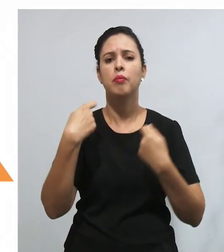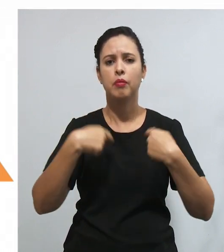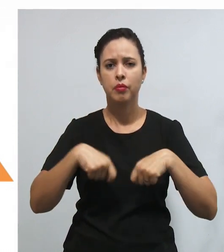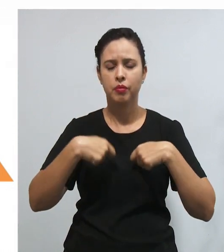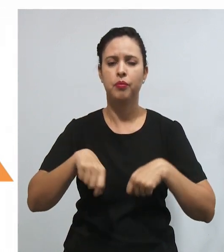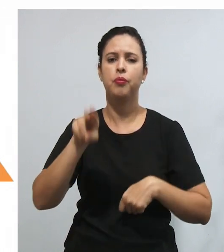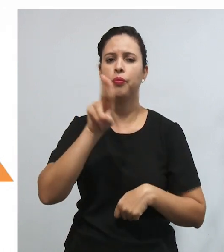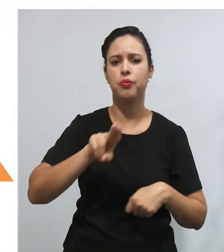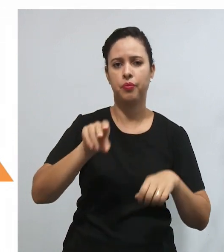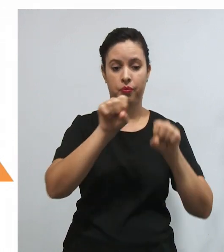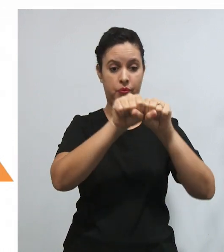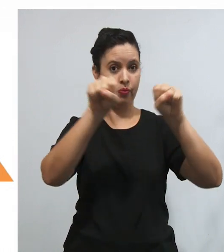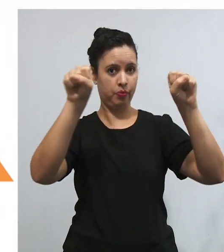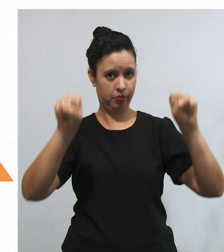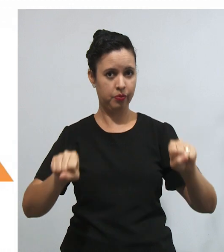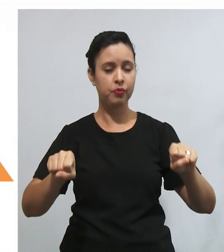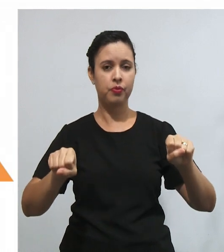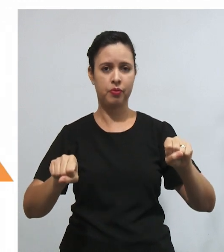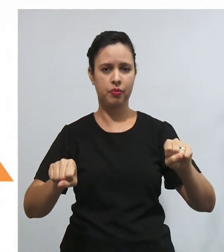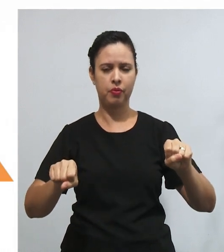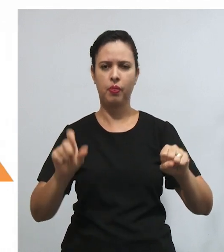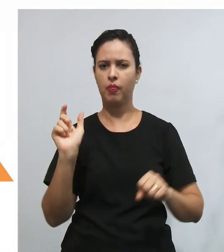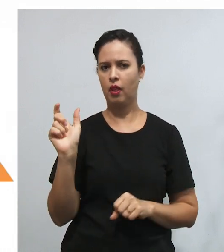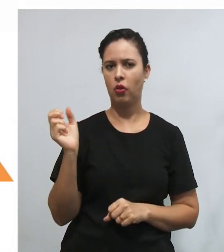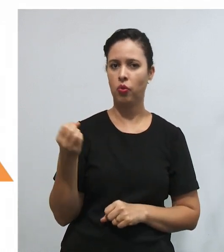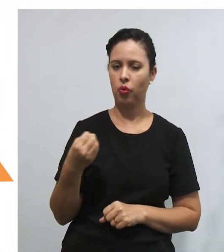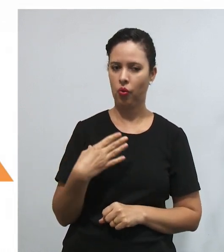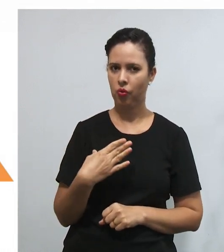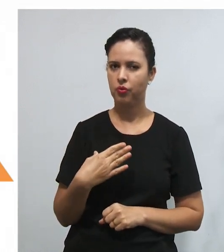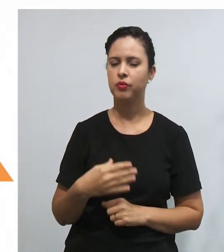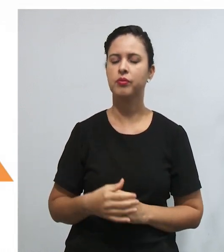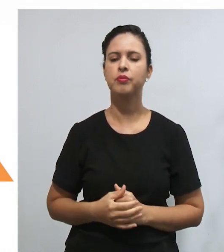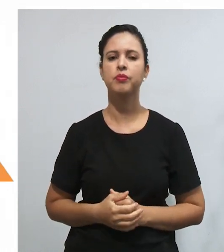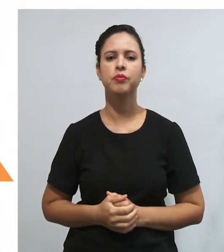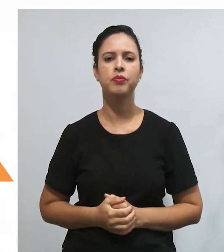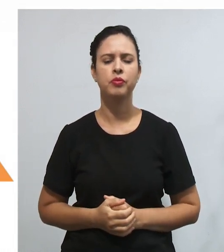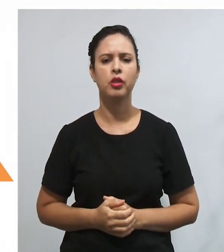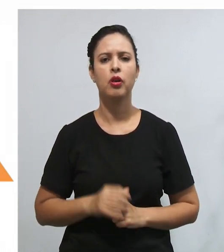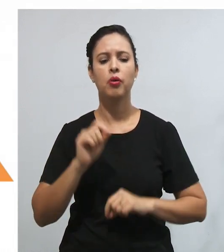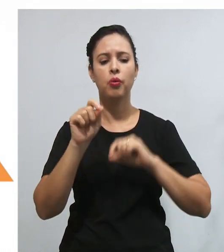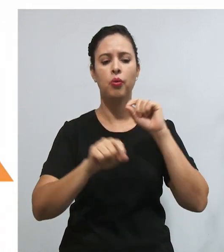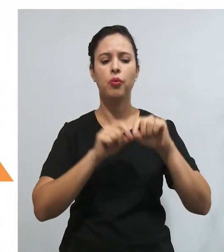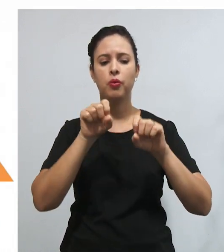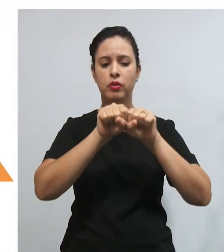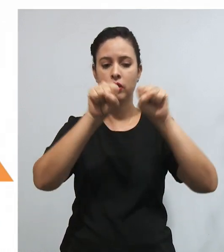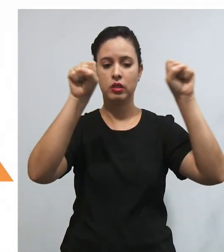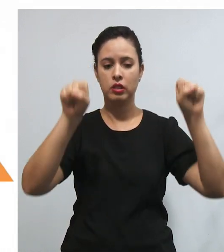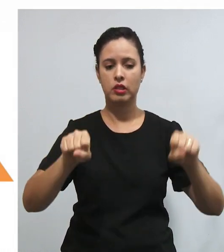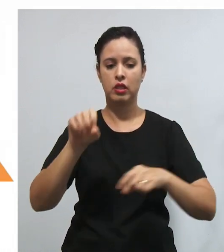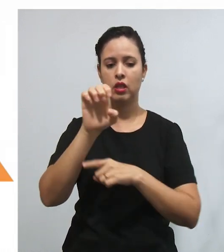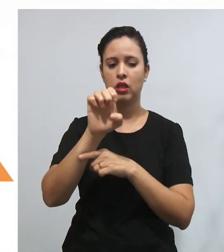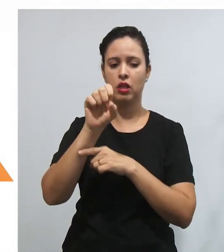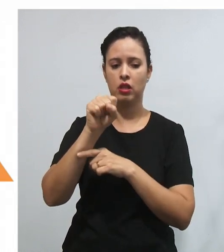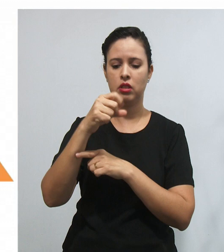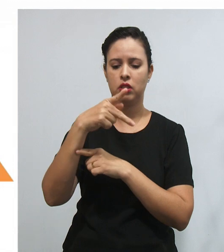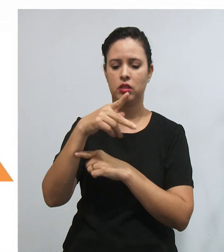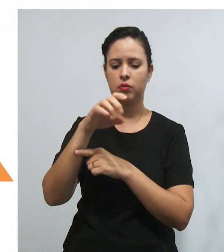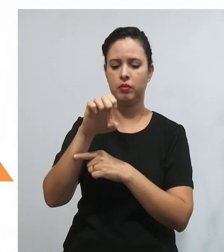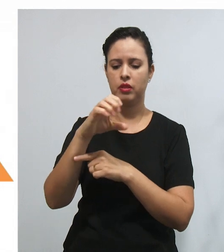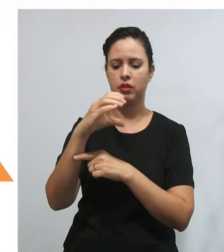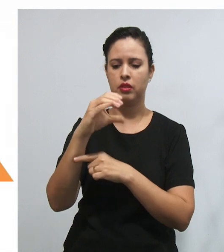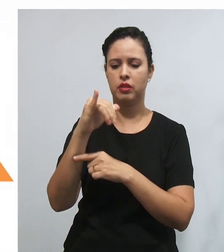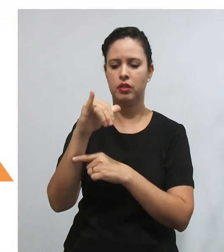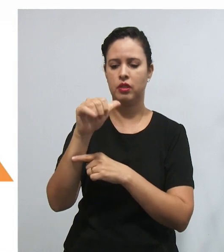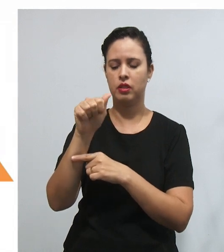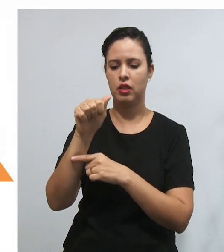falando de um termozinho novo para vocês, né? O que vem a ser o sistema especialista? Então, o sistema especialista é